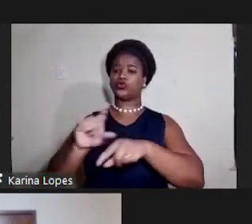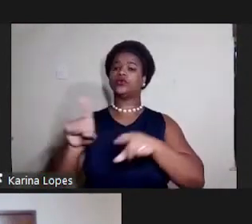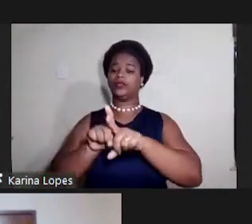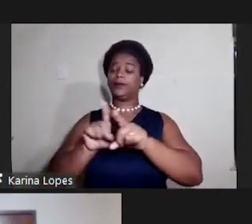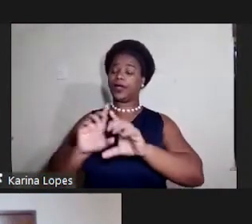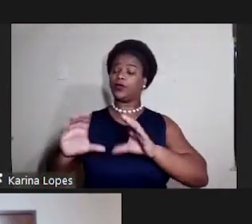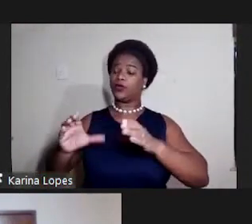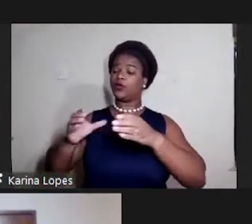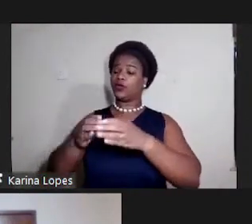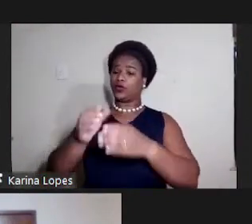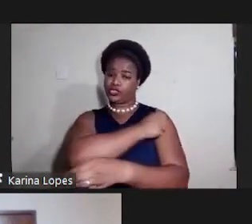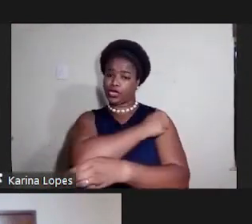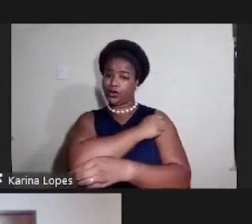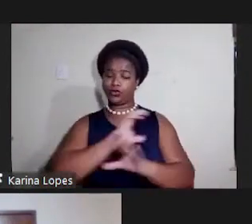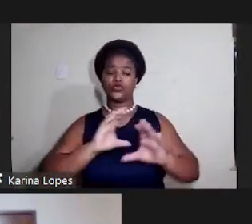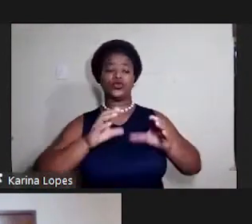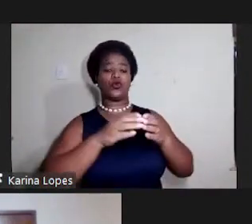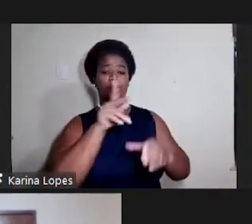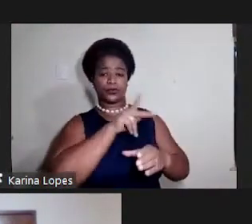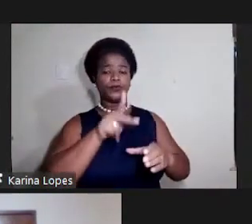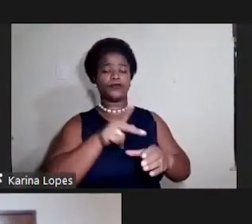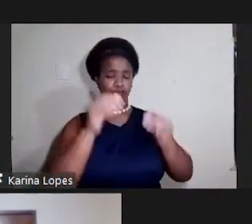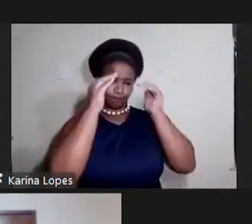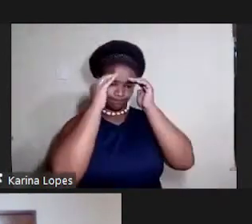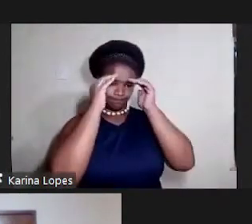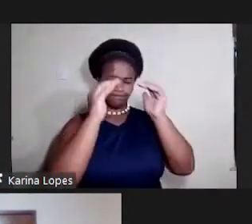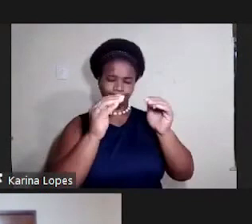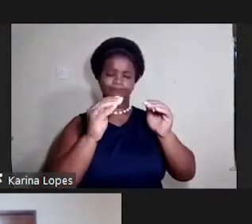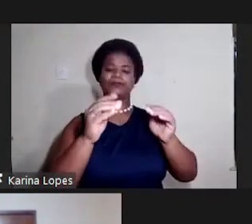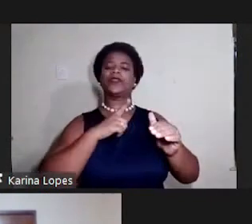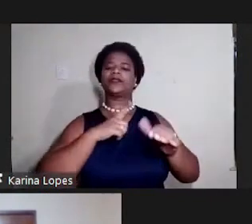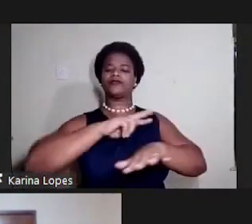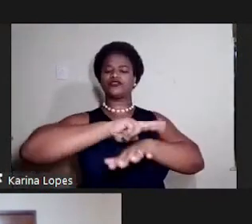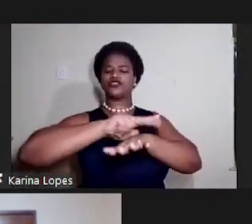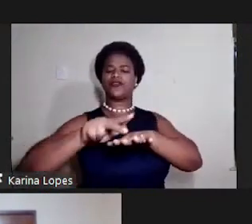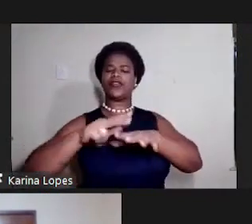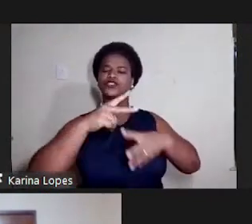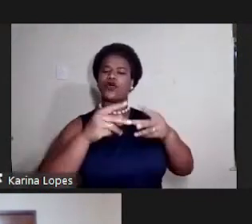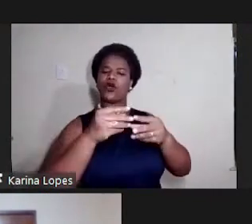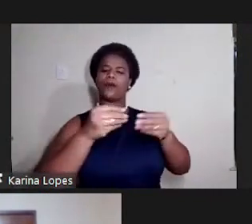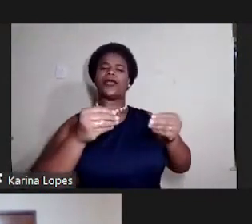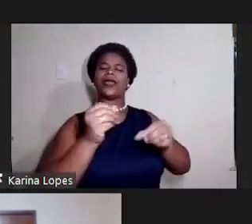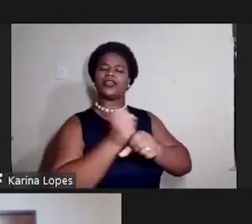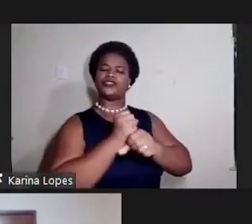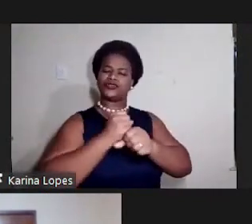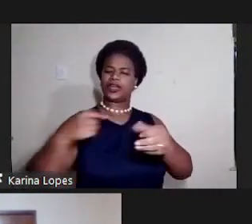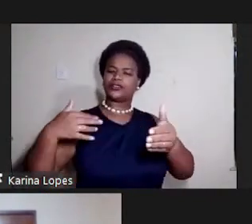docente, como atestam as várias homenagens feitas ao longo desses anos.